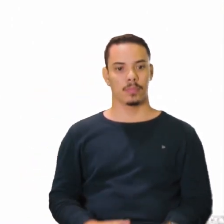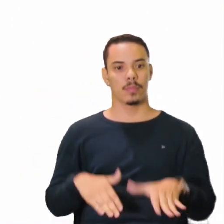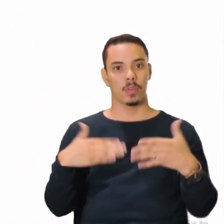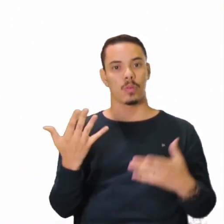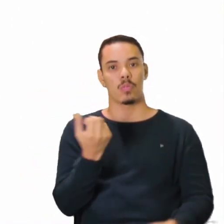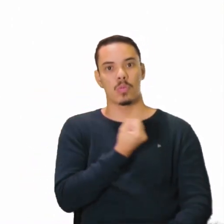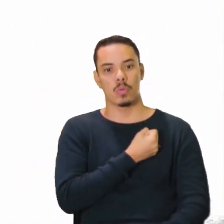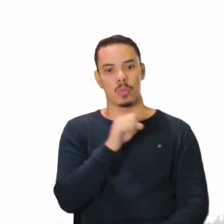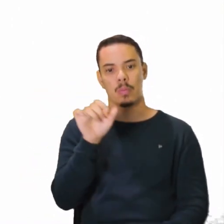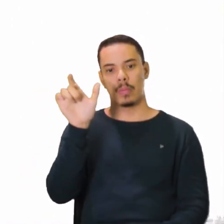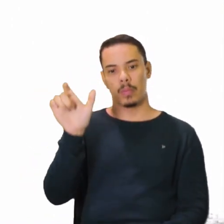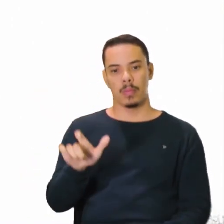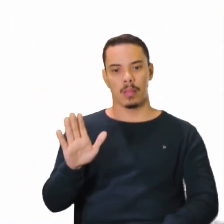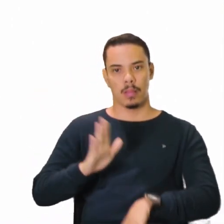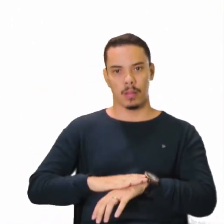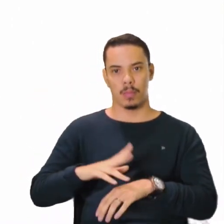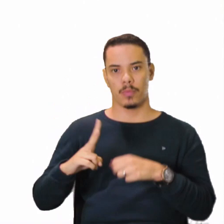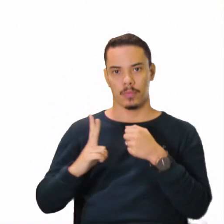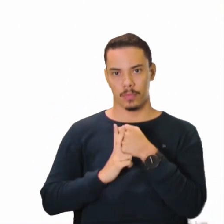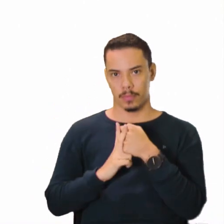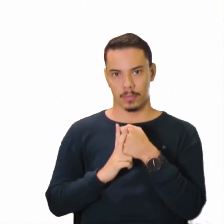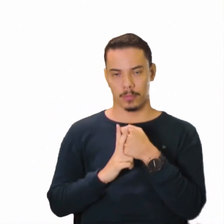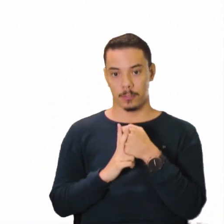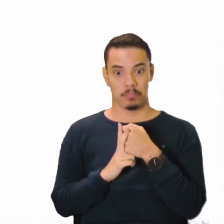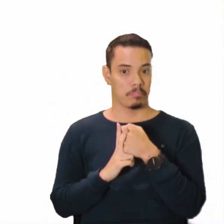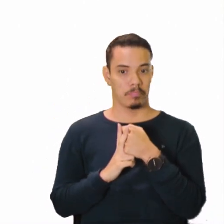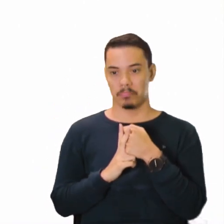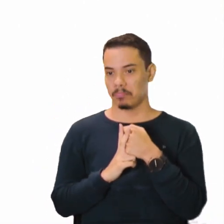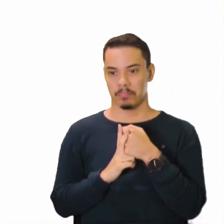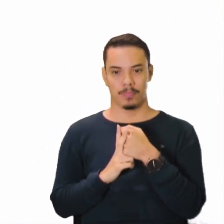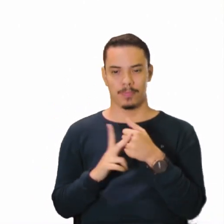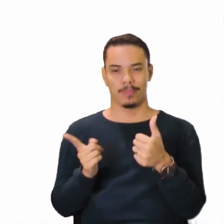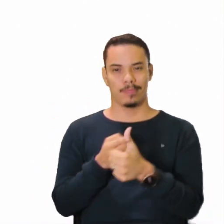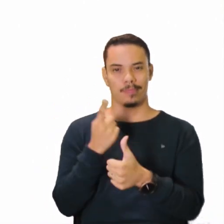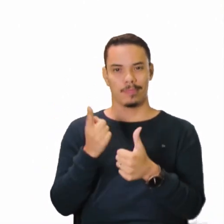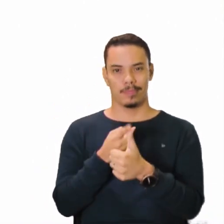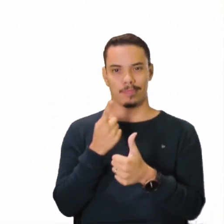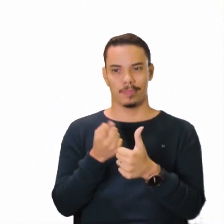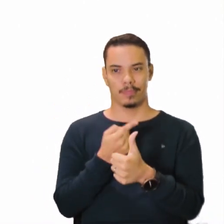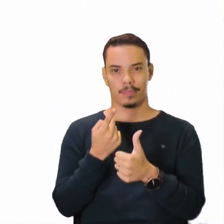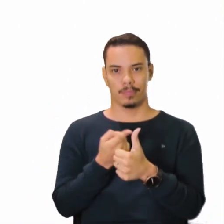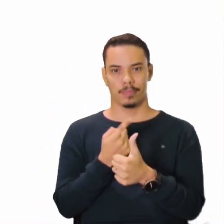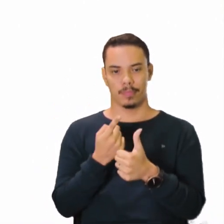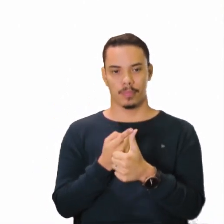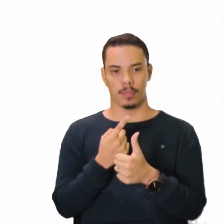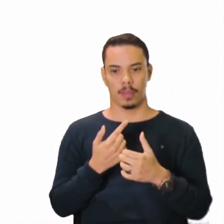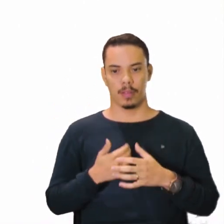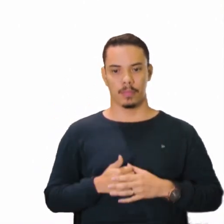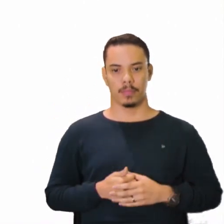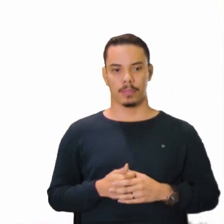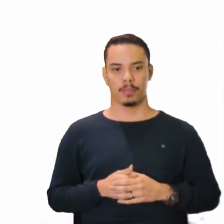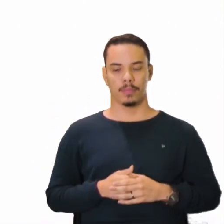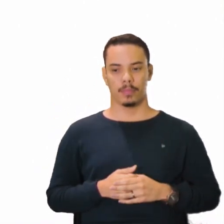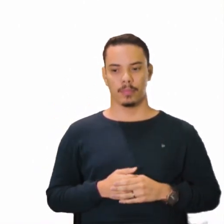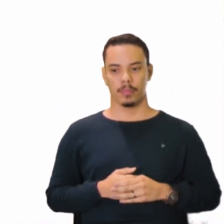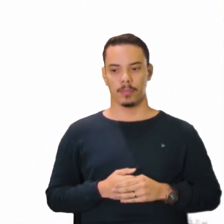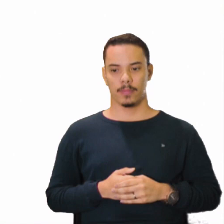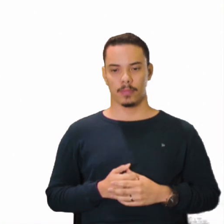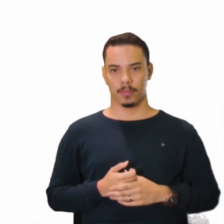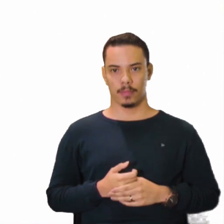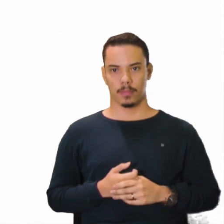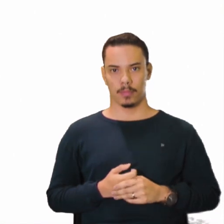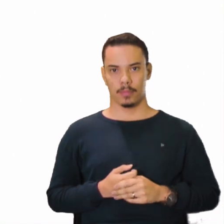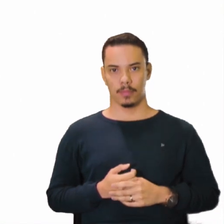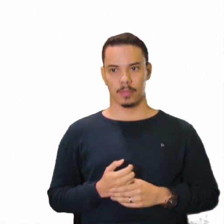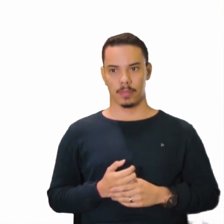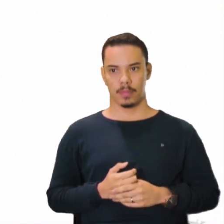a pessoa e o tempo do verbo? No primeiro verso. Ai, ai, ai. Então